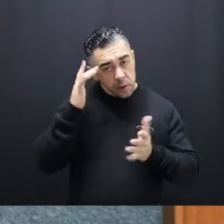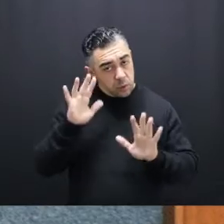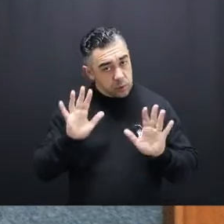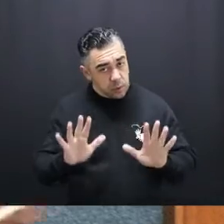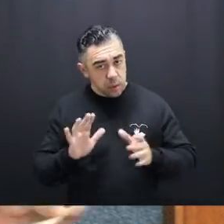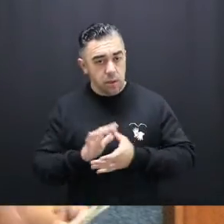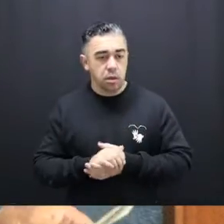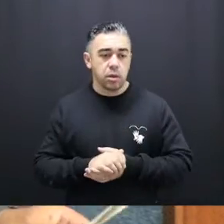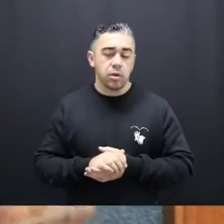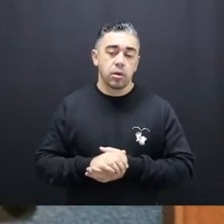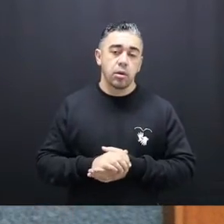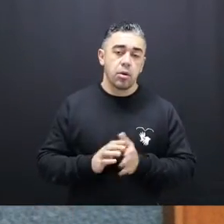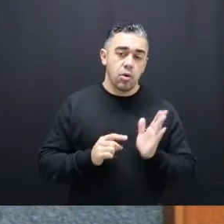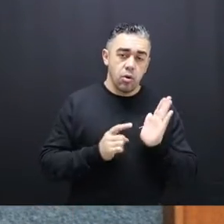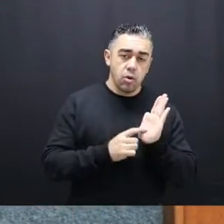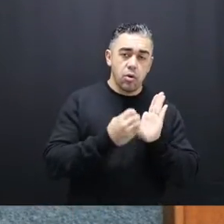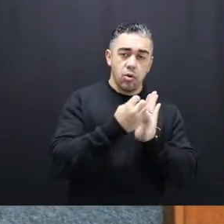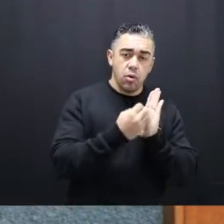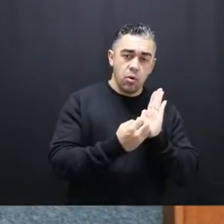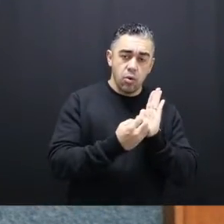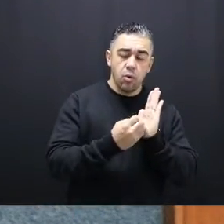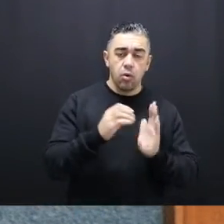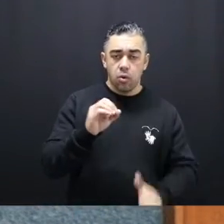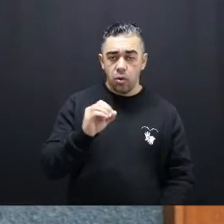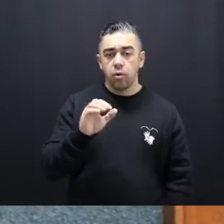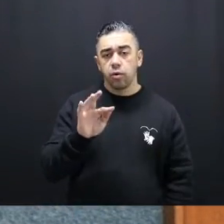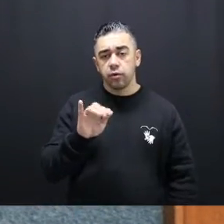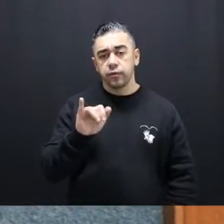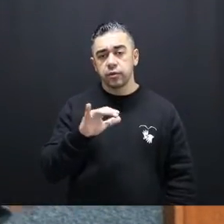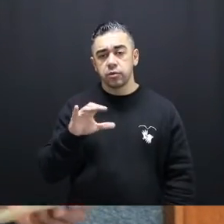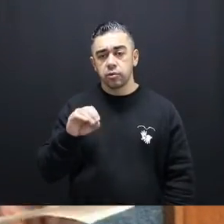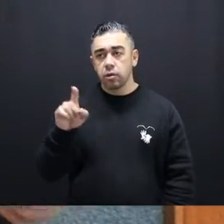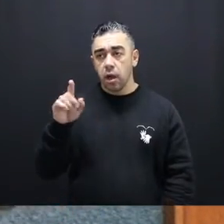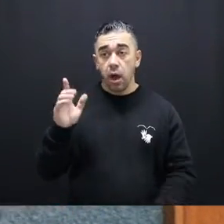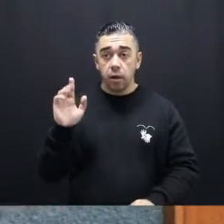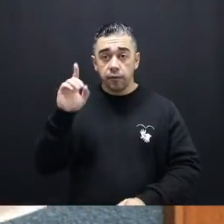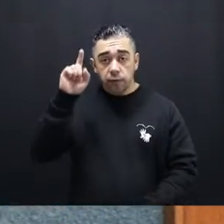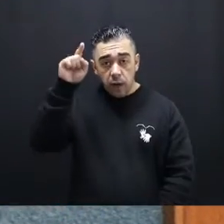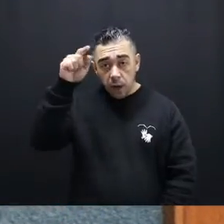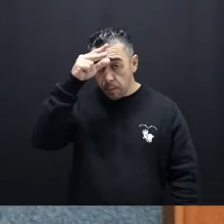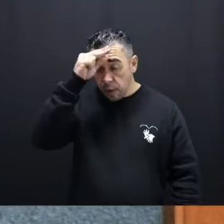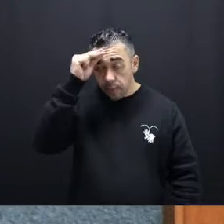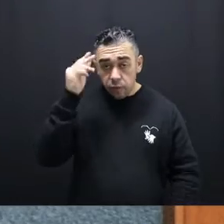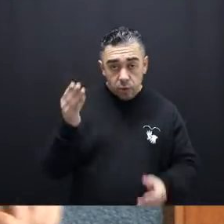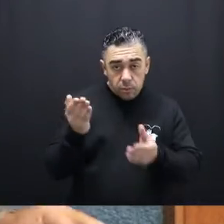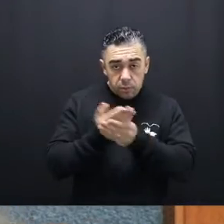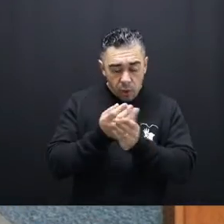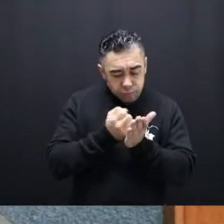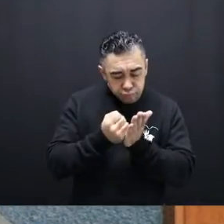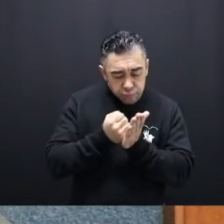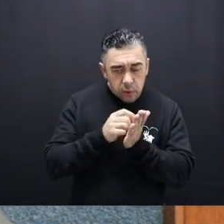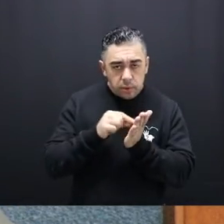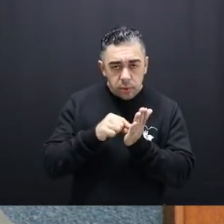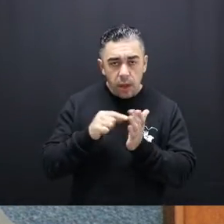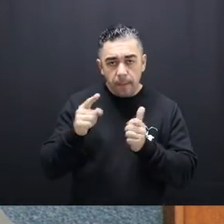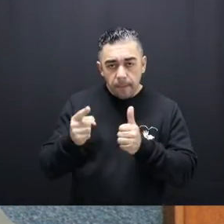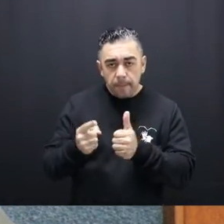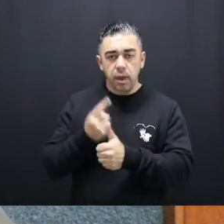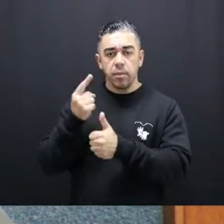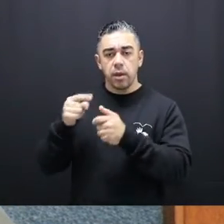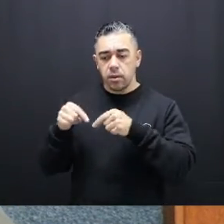e quando você faz um ofício ser protocolada na prefeitura eu primeiro lugar que ele vai é na no gabinete da